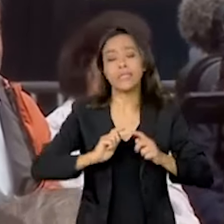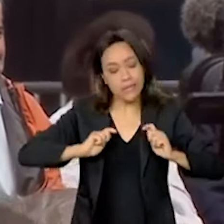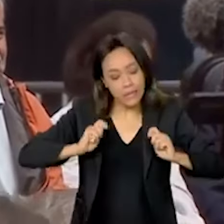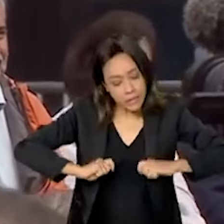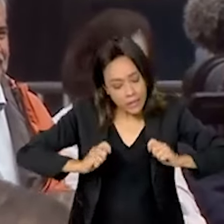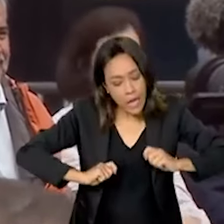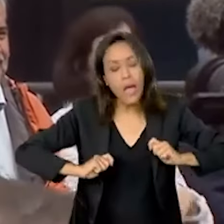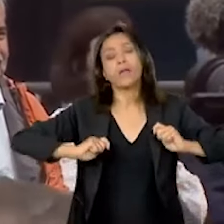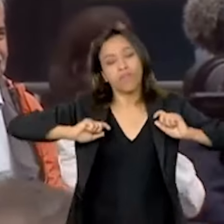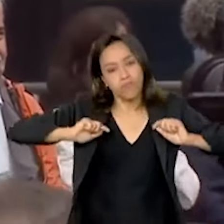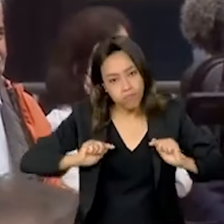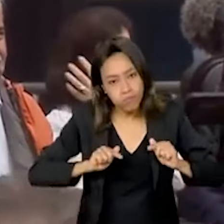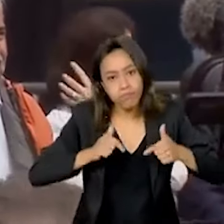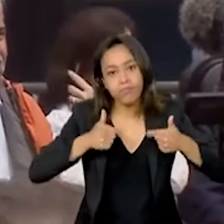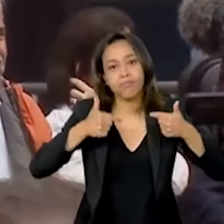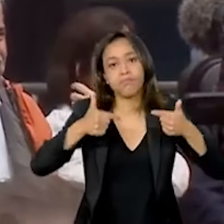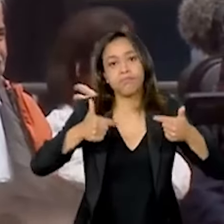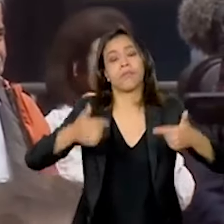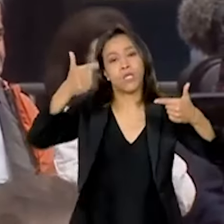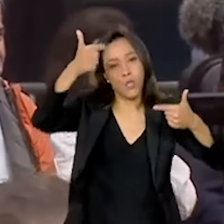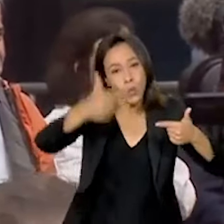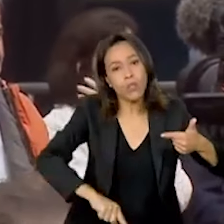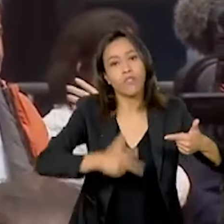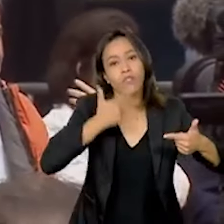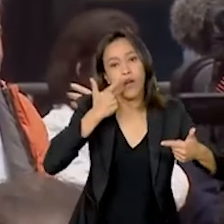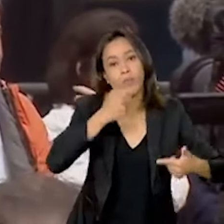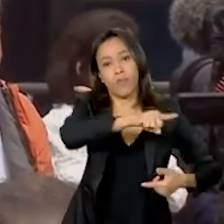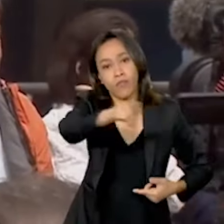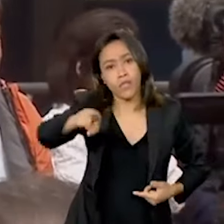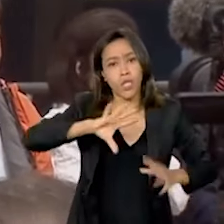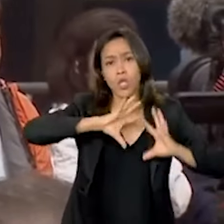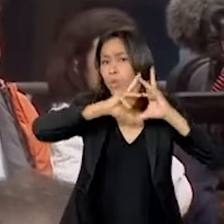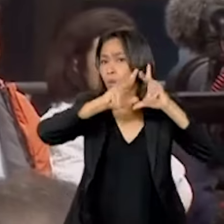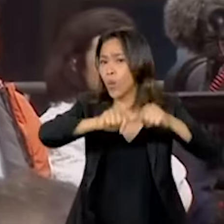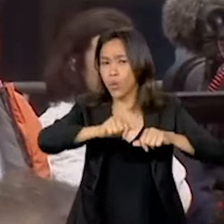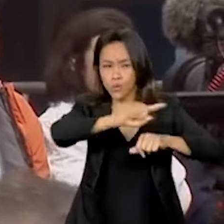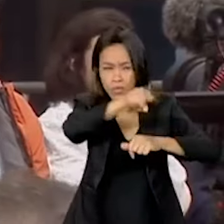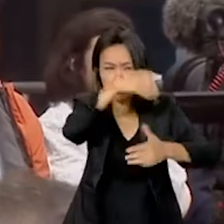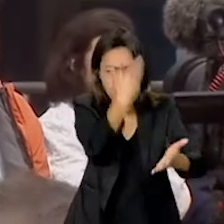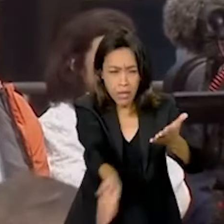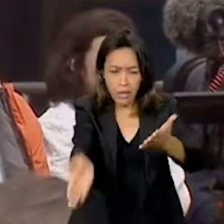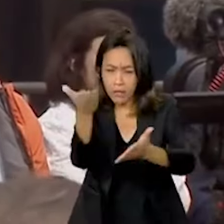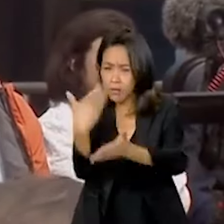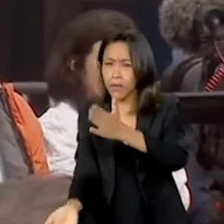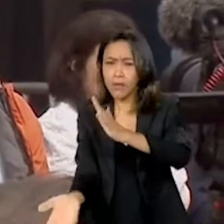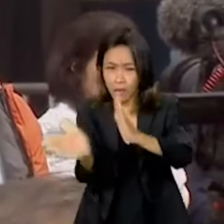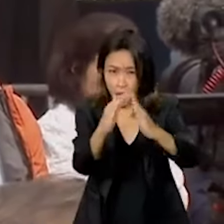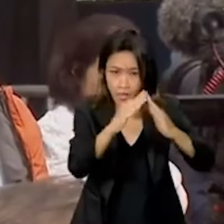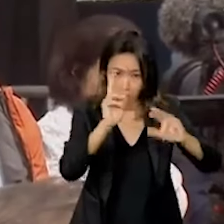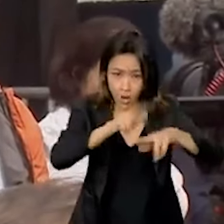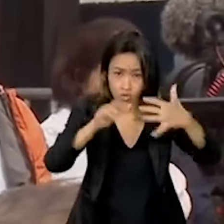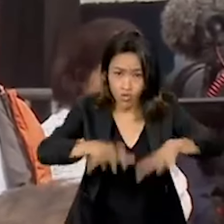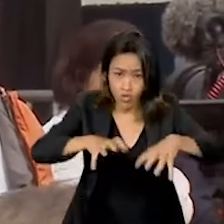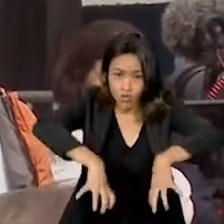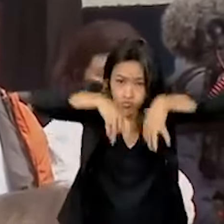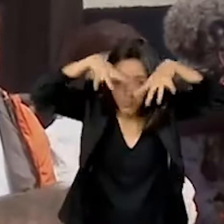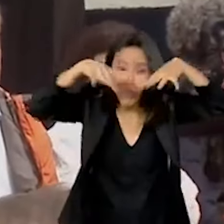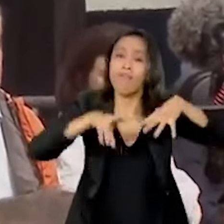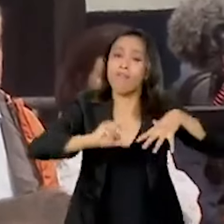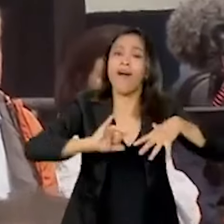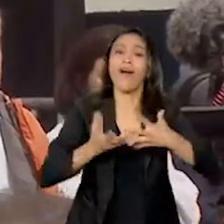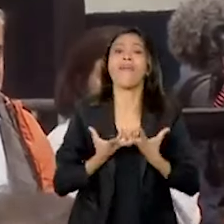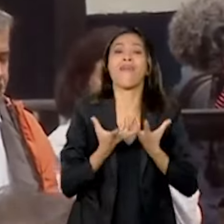vou repetir para vocês. Todas as pessoas que perderam casa por causa da enchente vão receber a